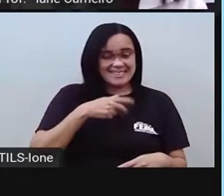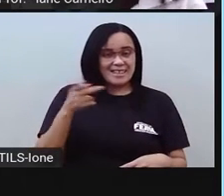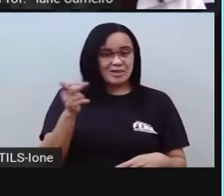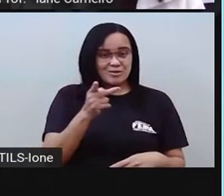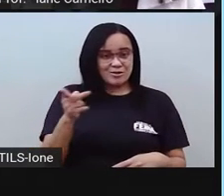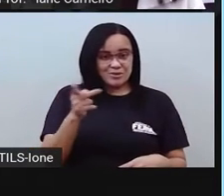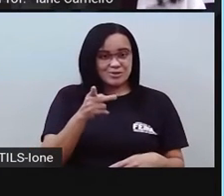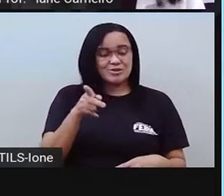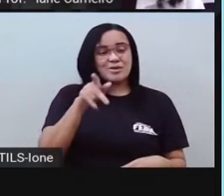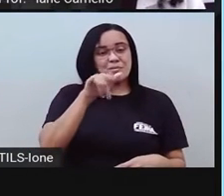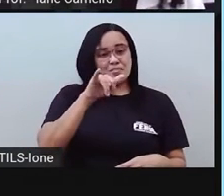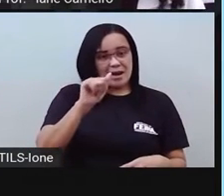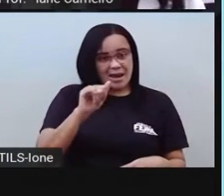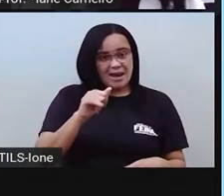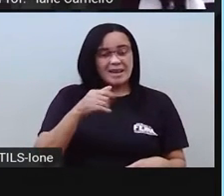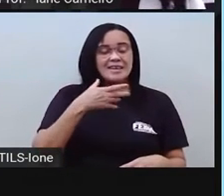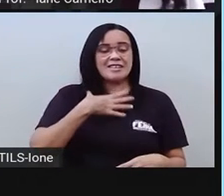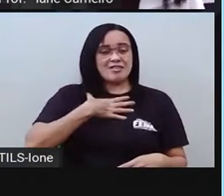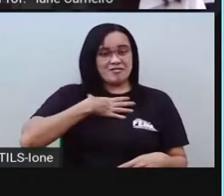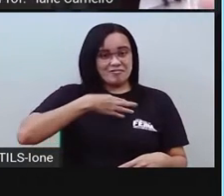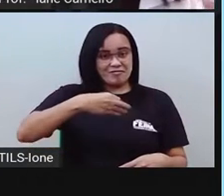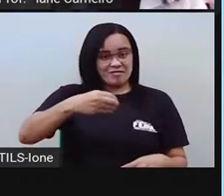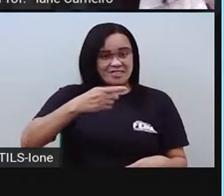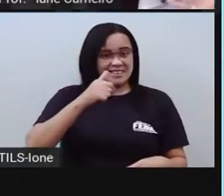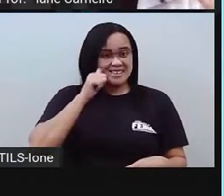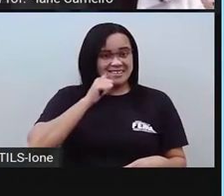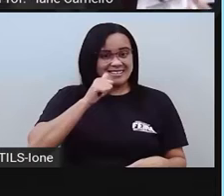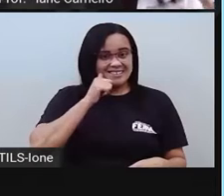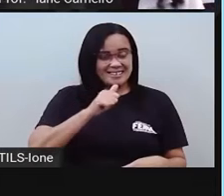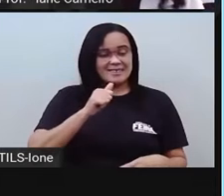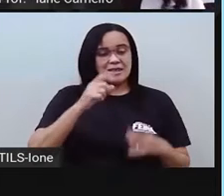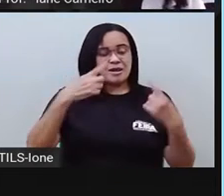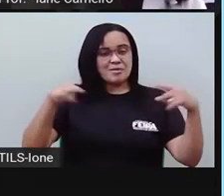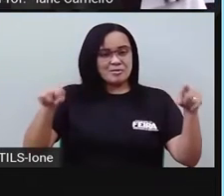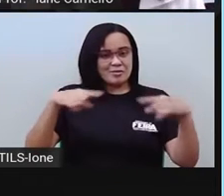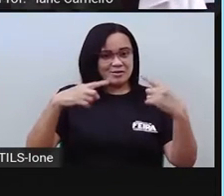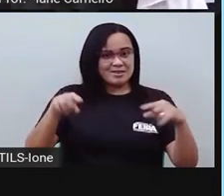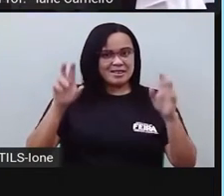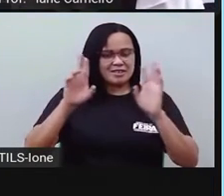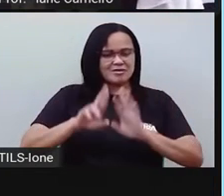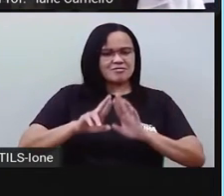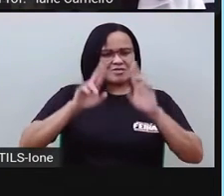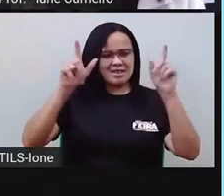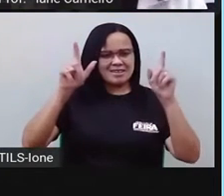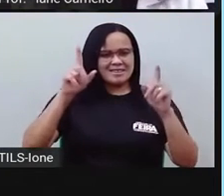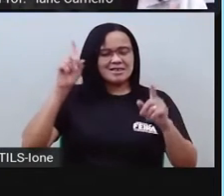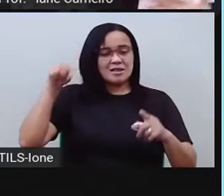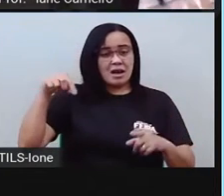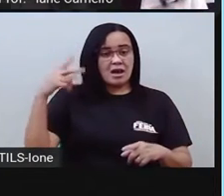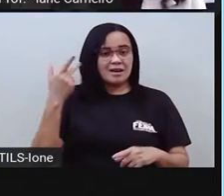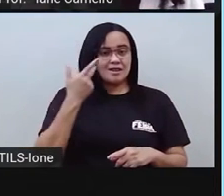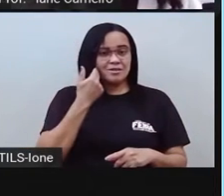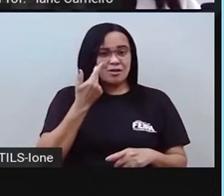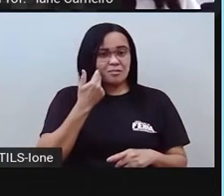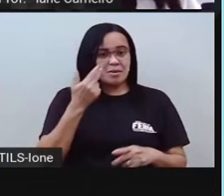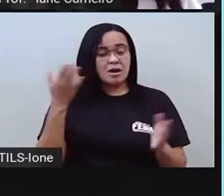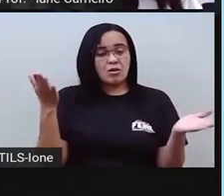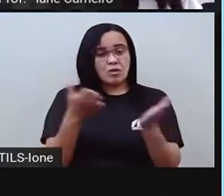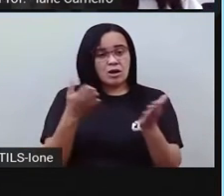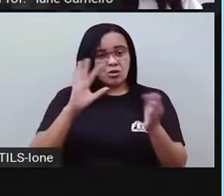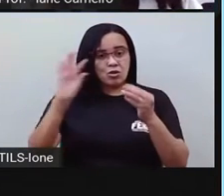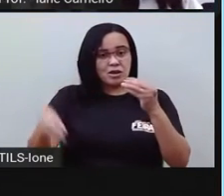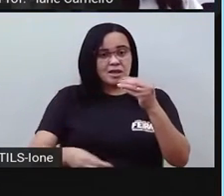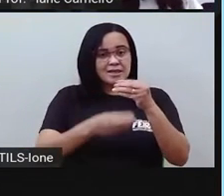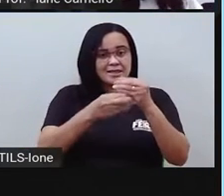né? Pai e filha cantando uma música, né? Que ser diferente é normal. E agora a gente vai